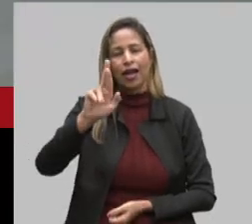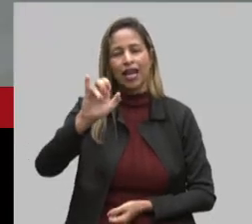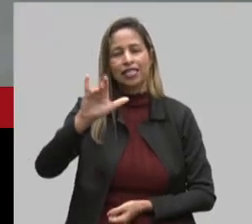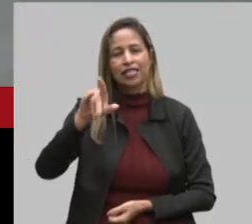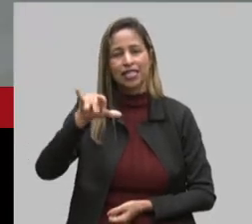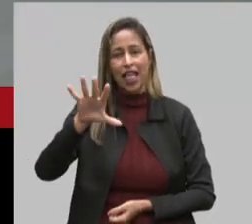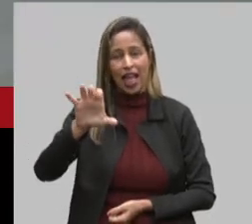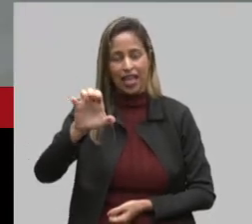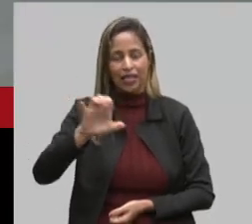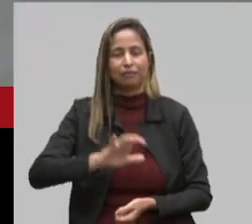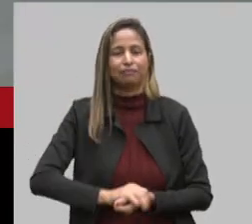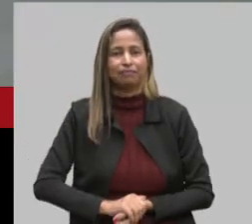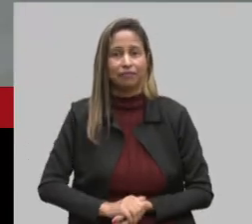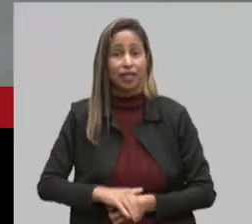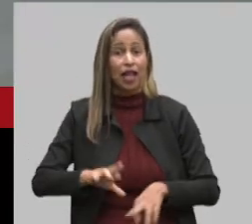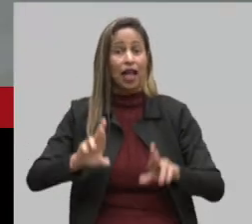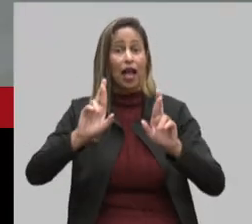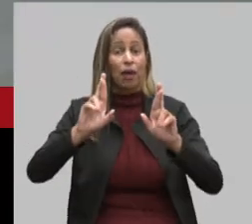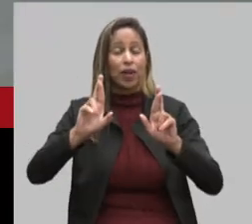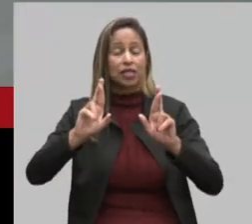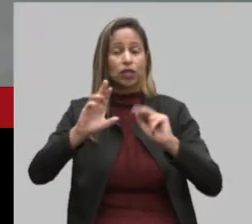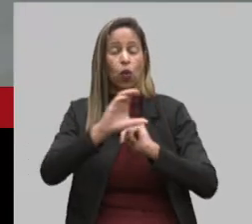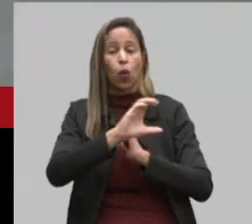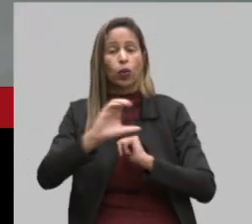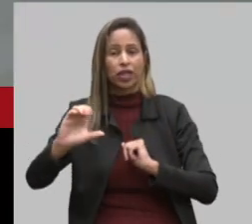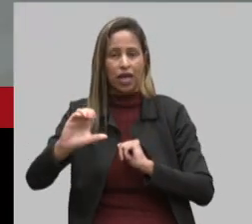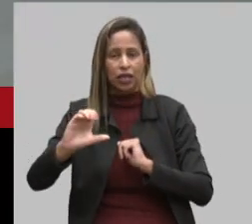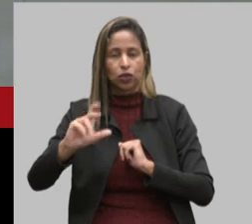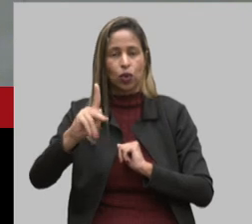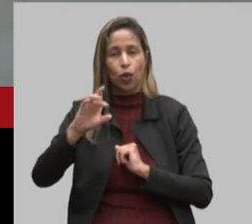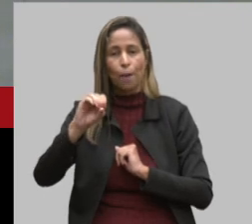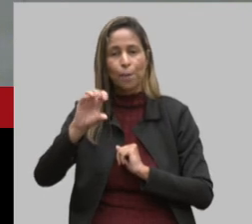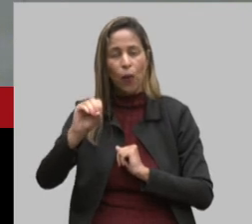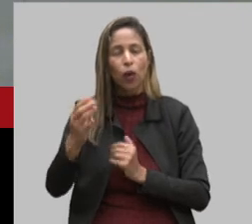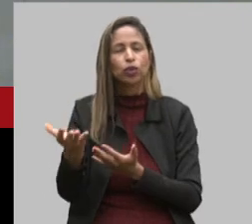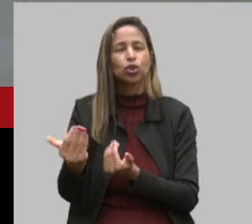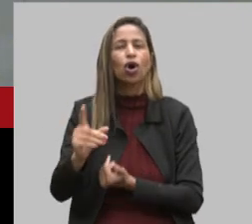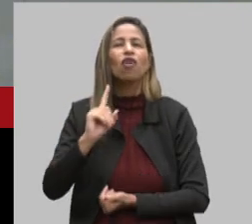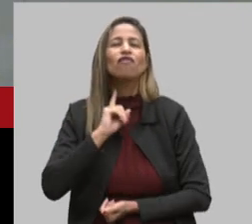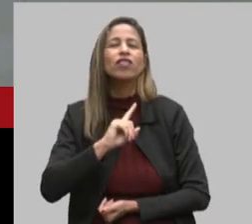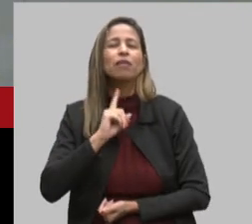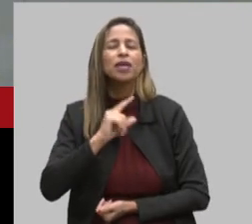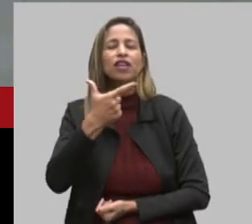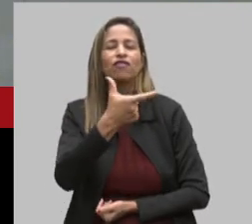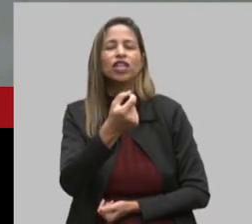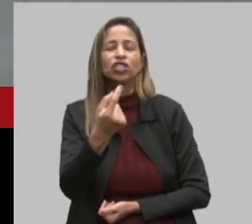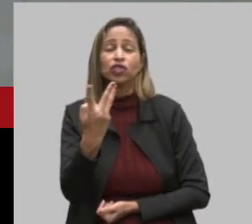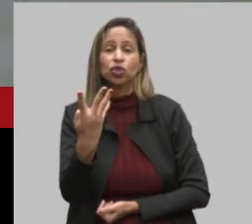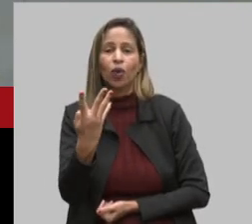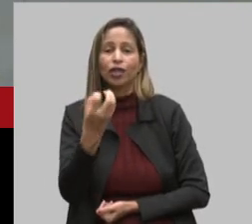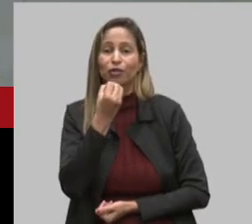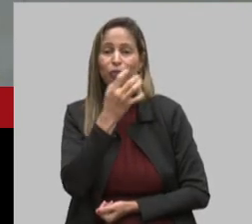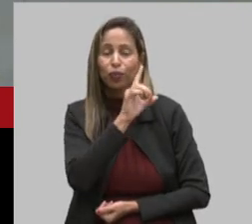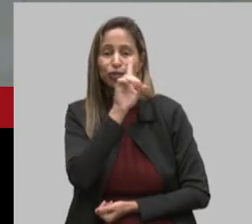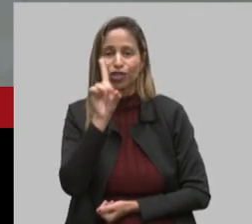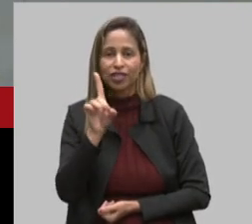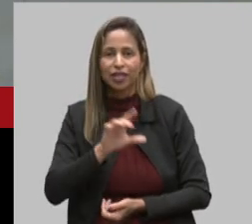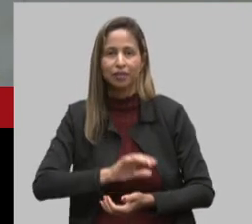Xavier que representa os coordenadores de Polo do Parlamento jovem Minas 2024 Bom